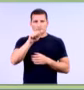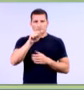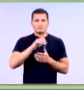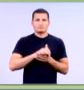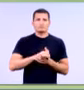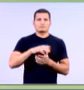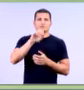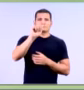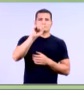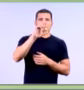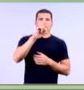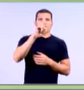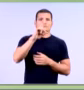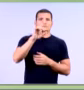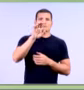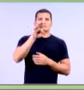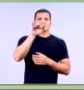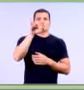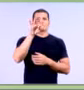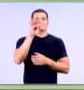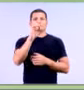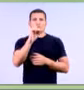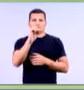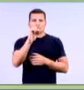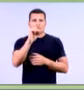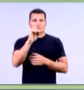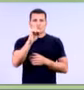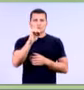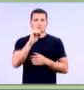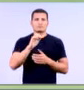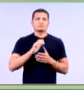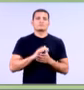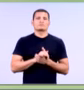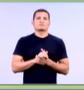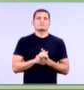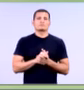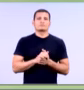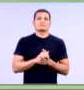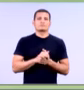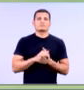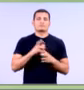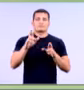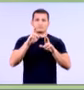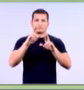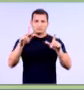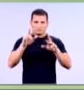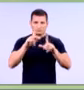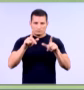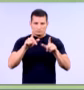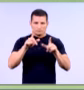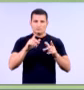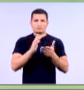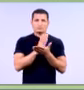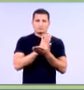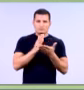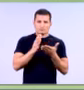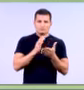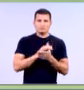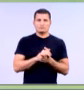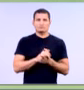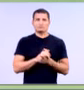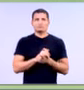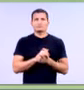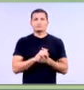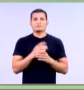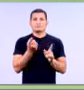de um determinado comportamento, indiferente a alguém, avesso a